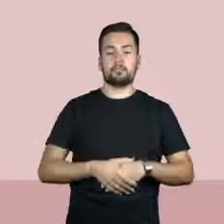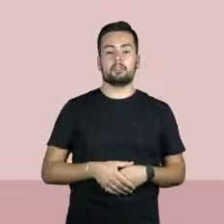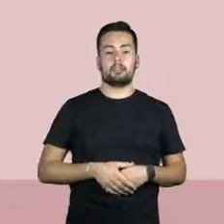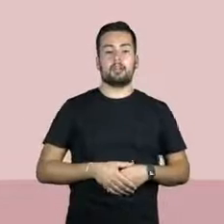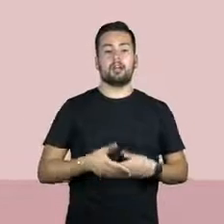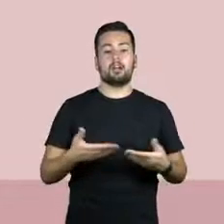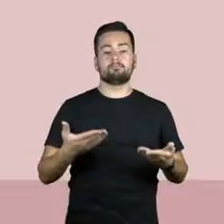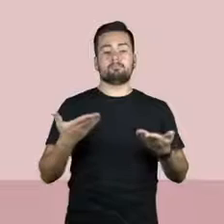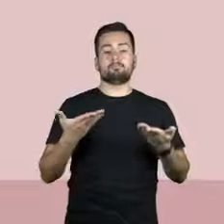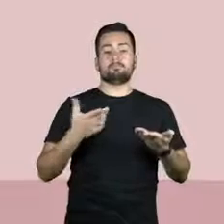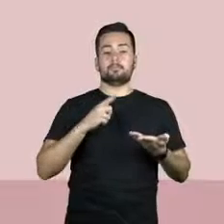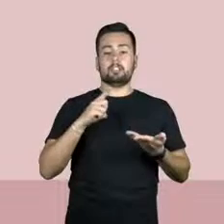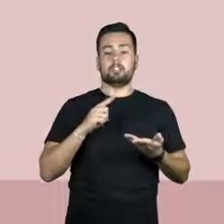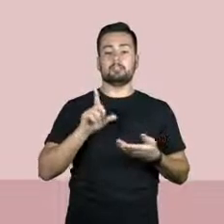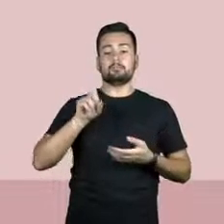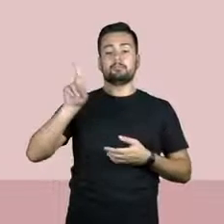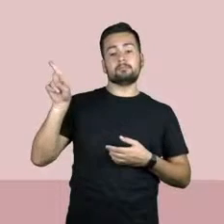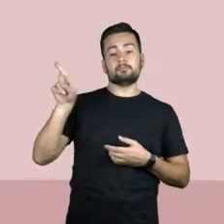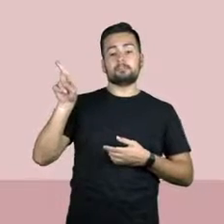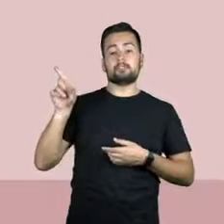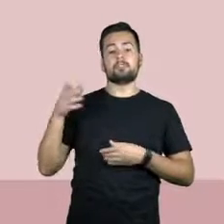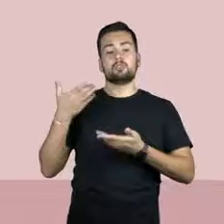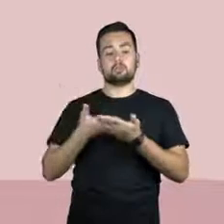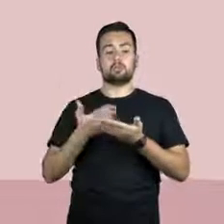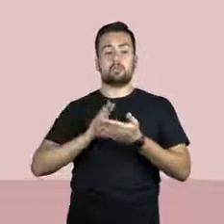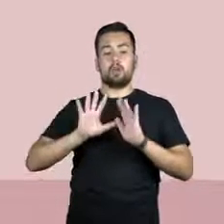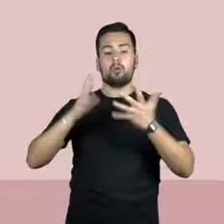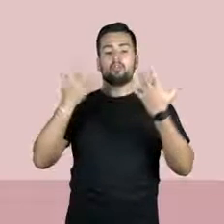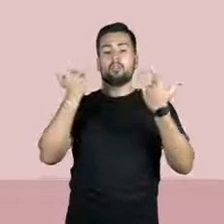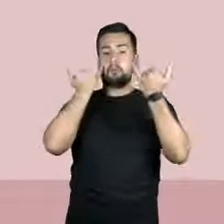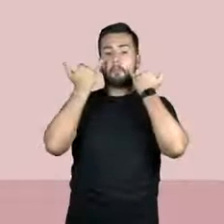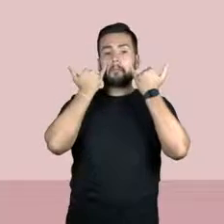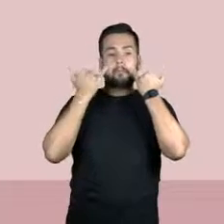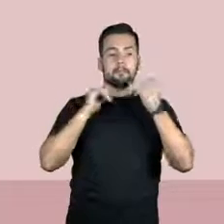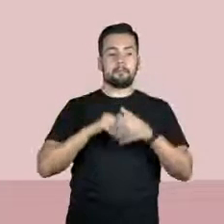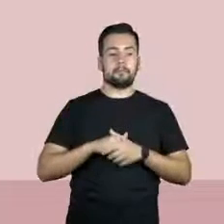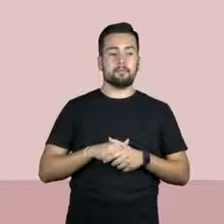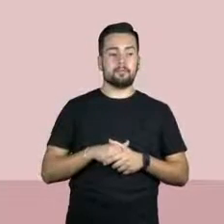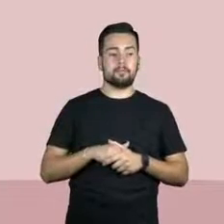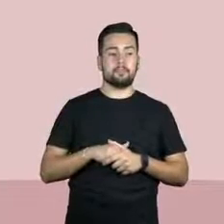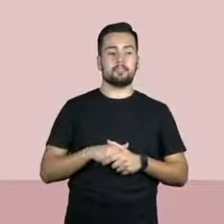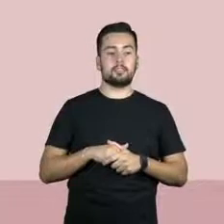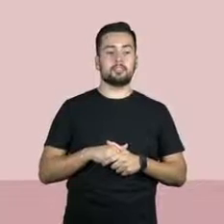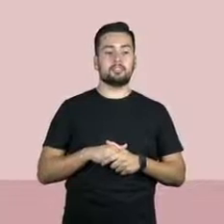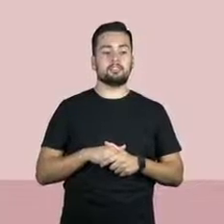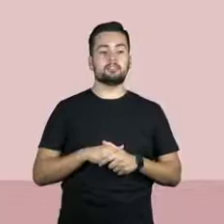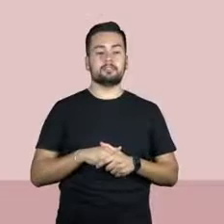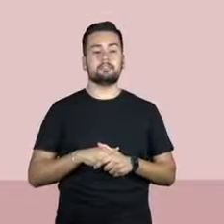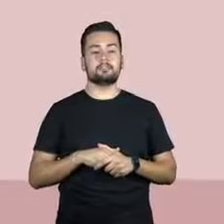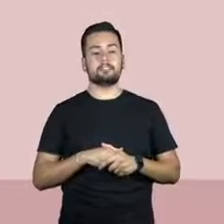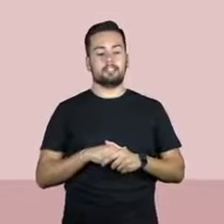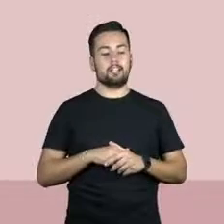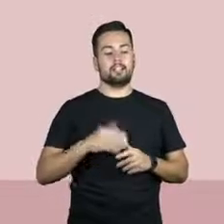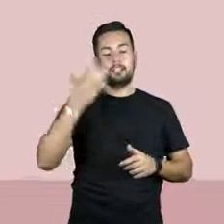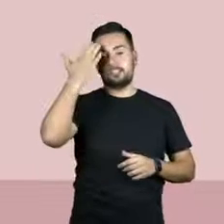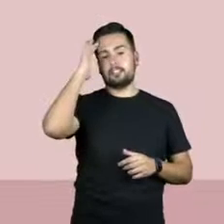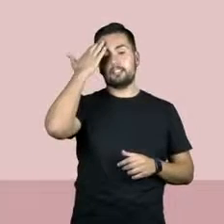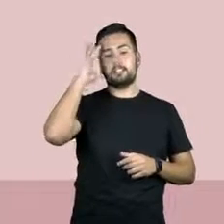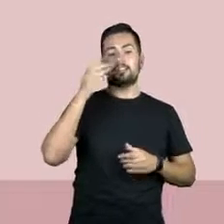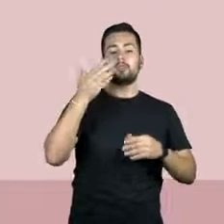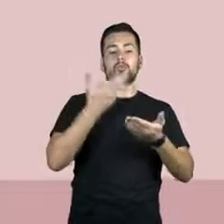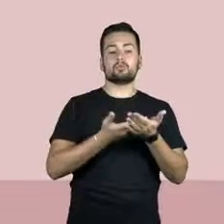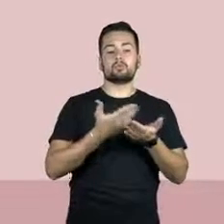alguns estudos, algumas coisas que a gente pode ver na mídia. Tá? Esse estudo aqui foi realizado pelo IPT. Tá? É um estudo